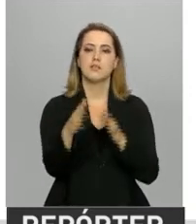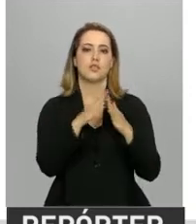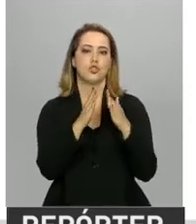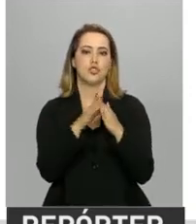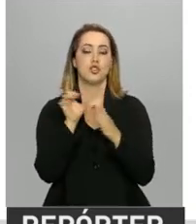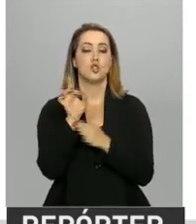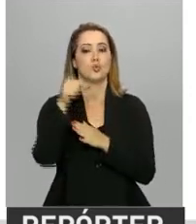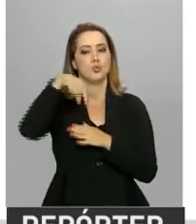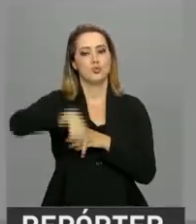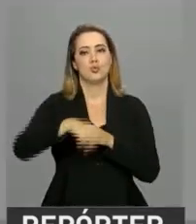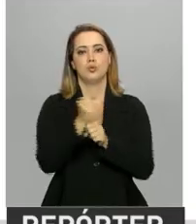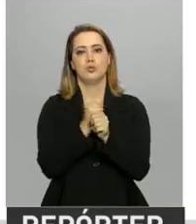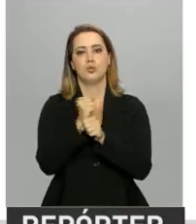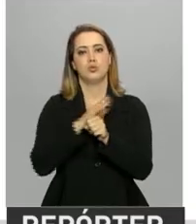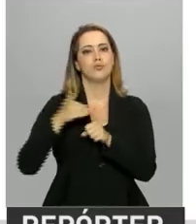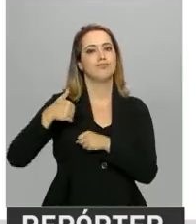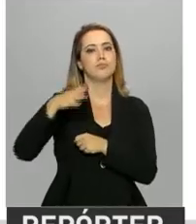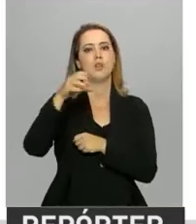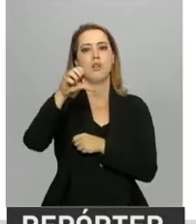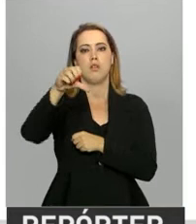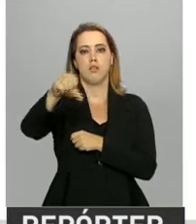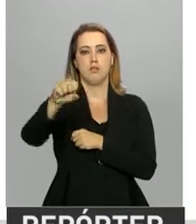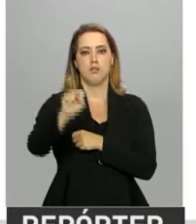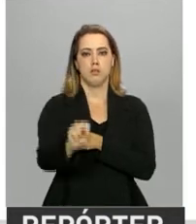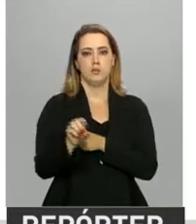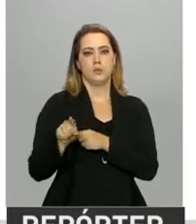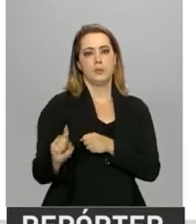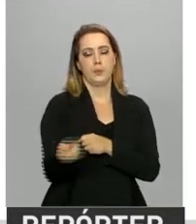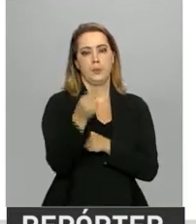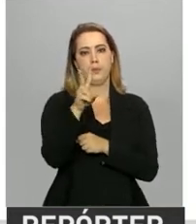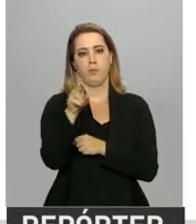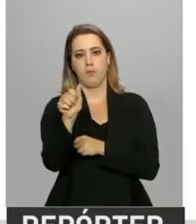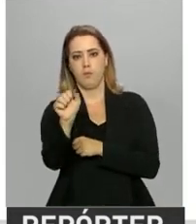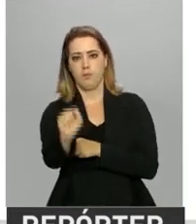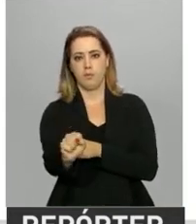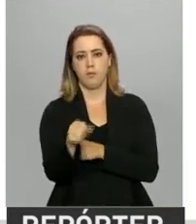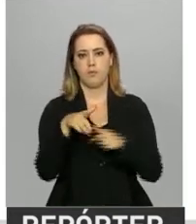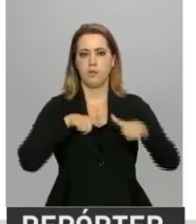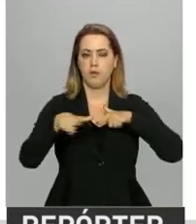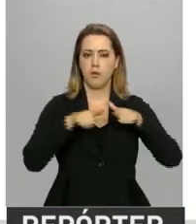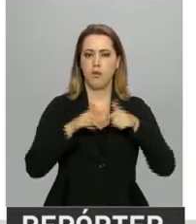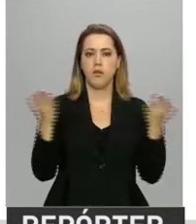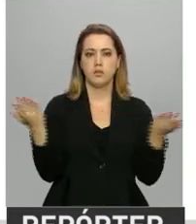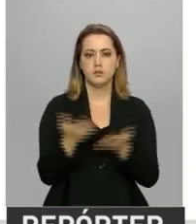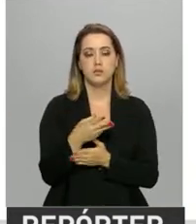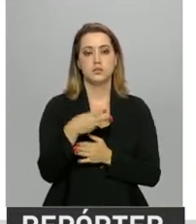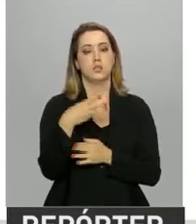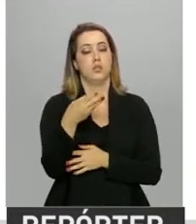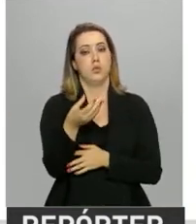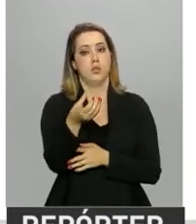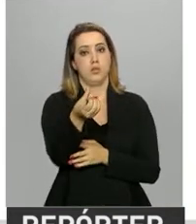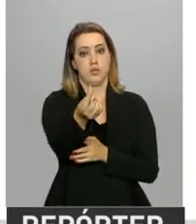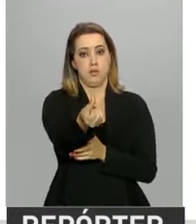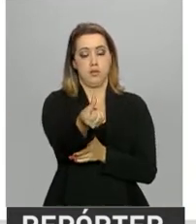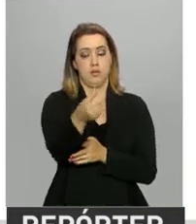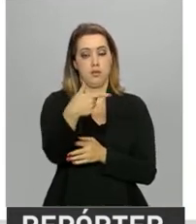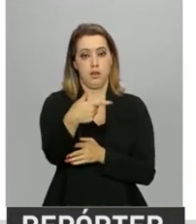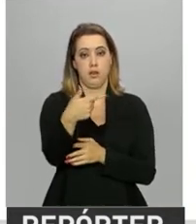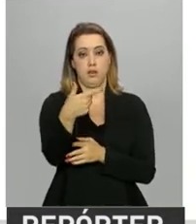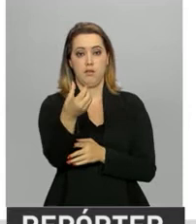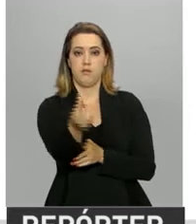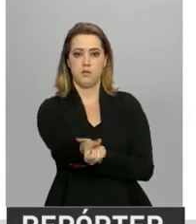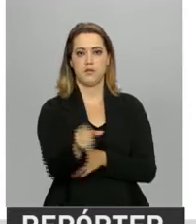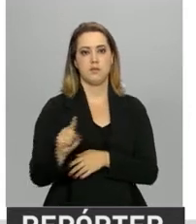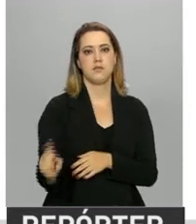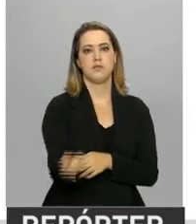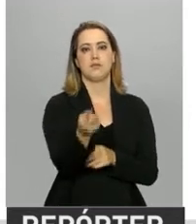o portal já ofereceu 980 mil vagas de emprego e atualmente são 26 mil setecentos e trinta e seis oportunidades